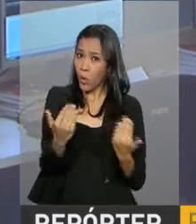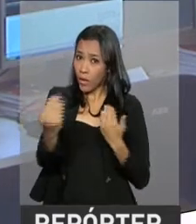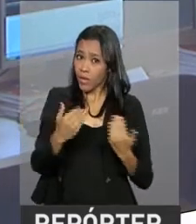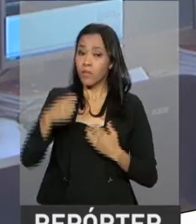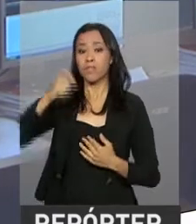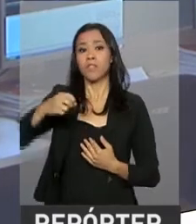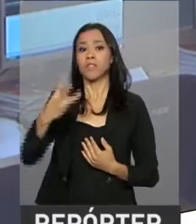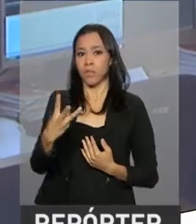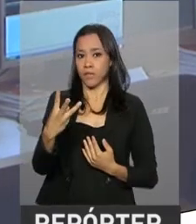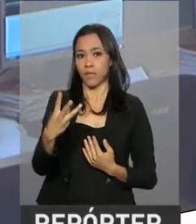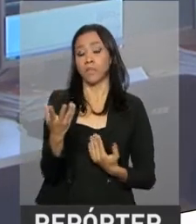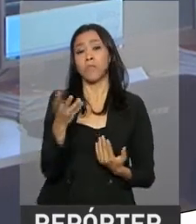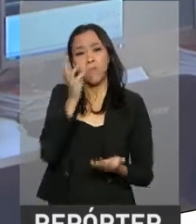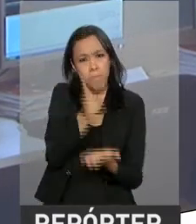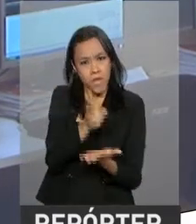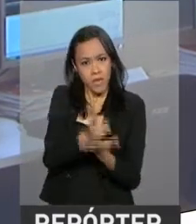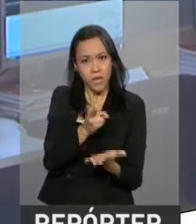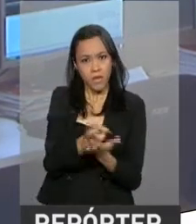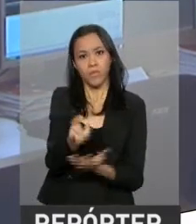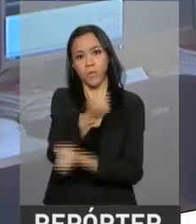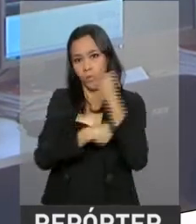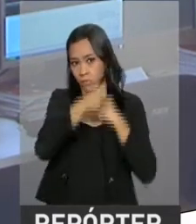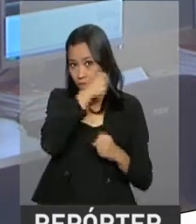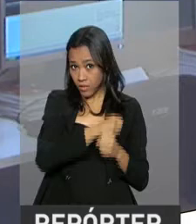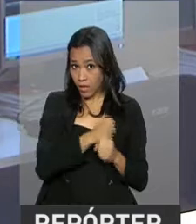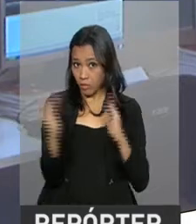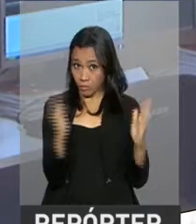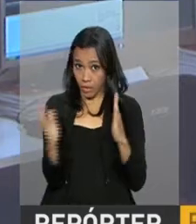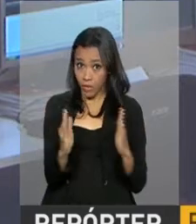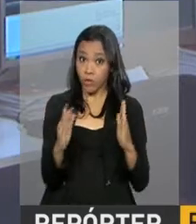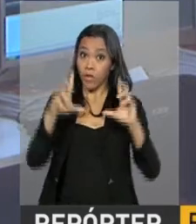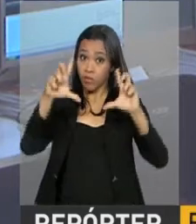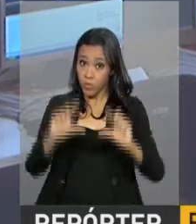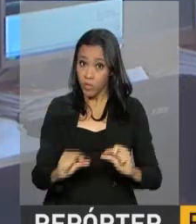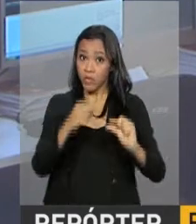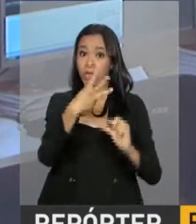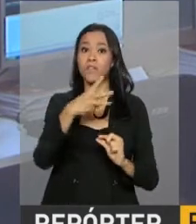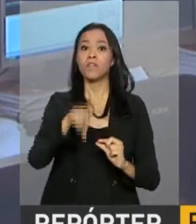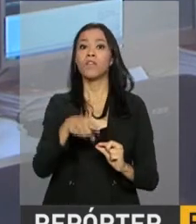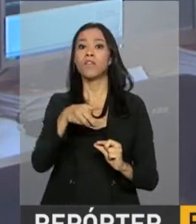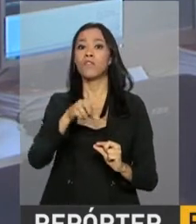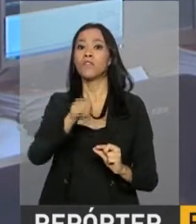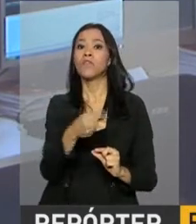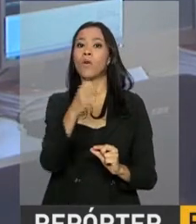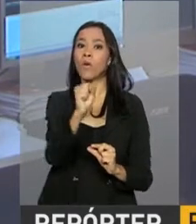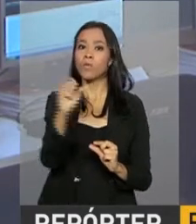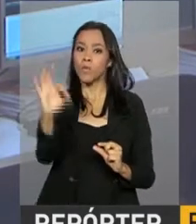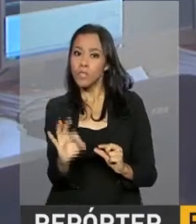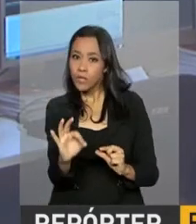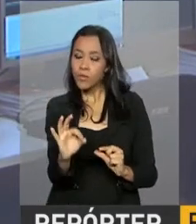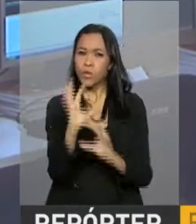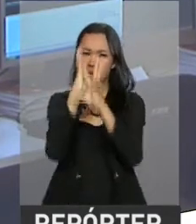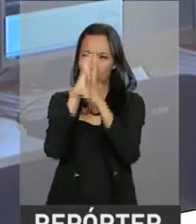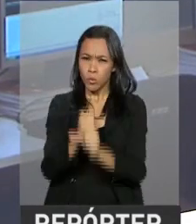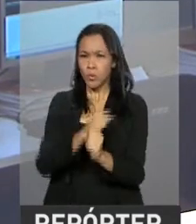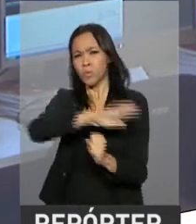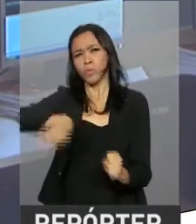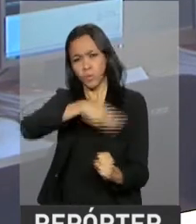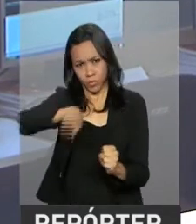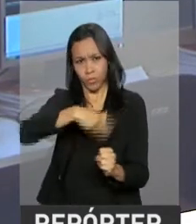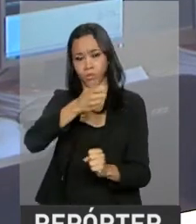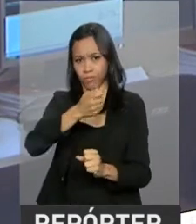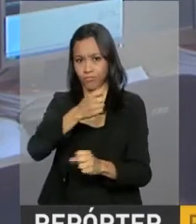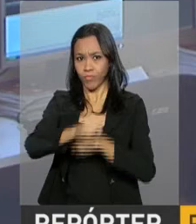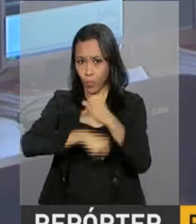trimestre em relação ao mesmo período do ano passado a retração foi de 3,8 por cento no acumulado do ano a atividade